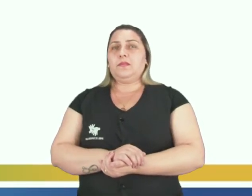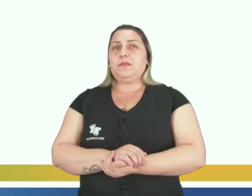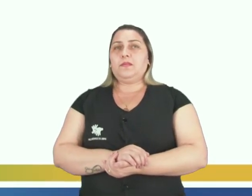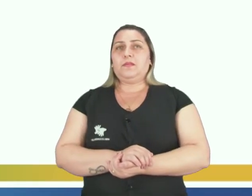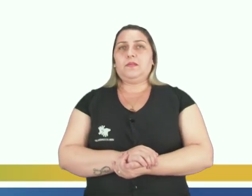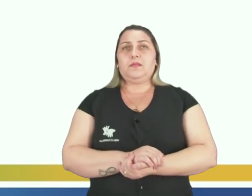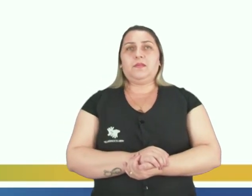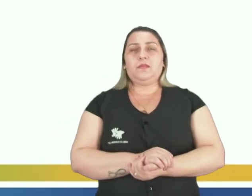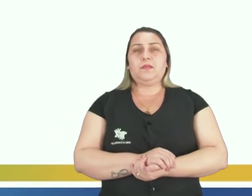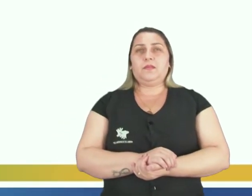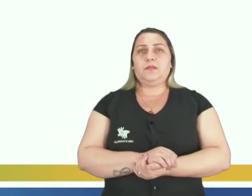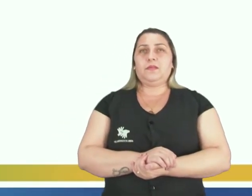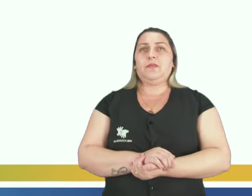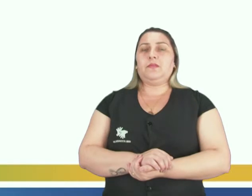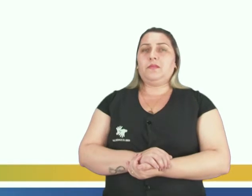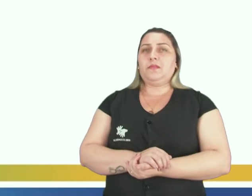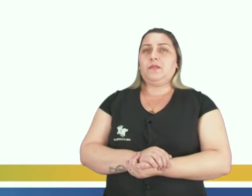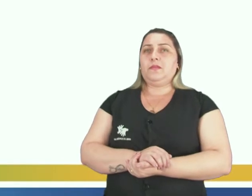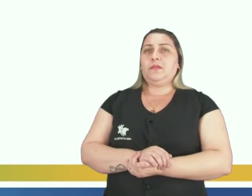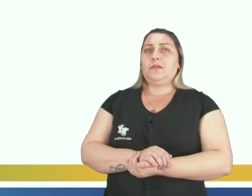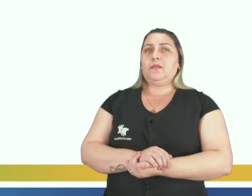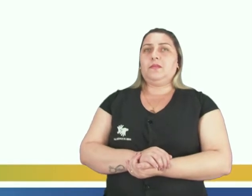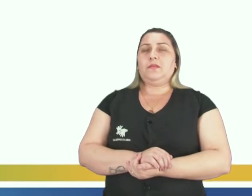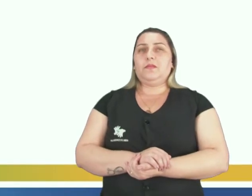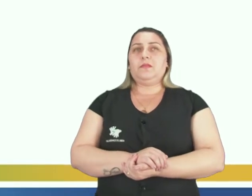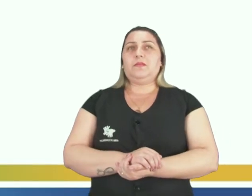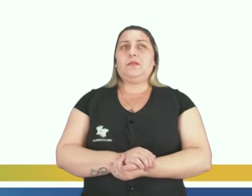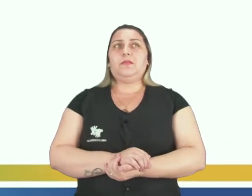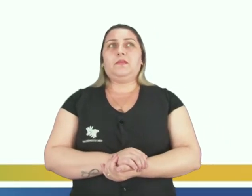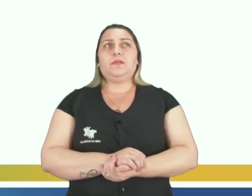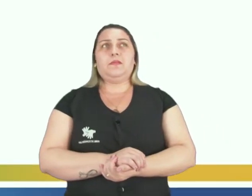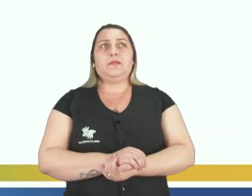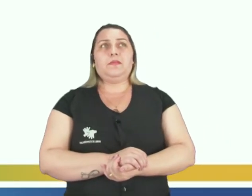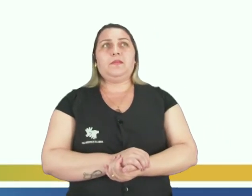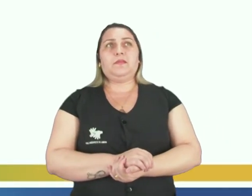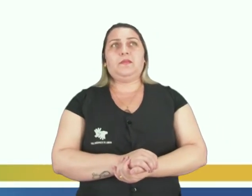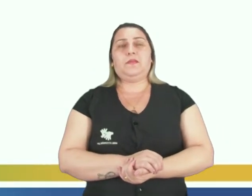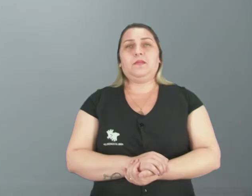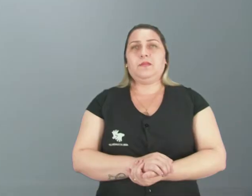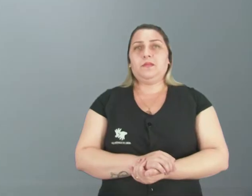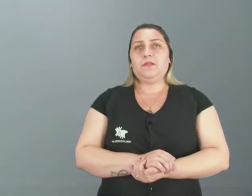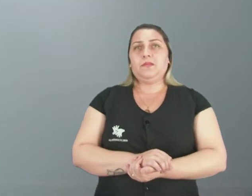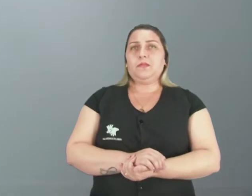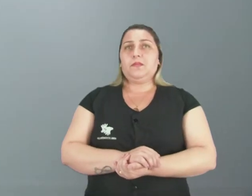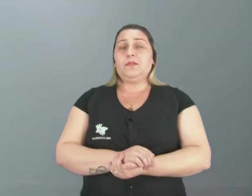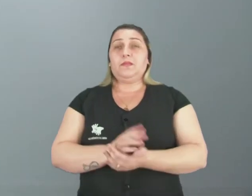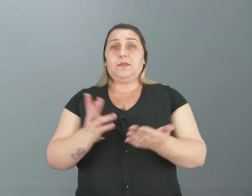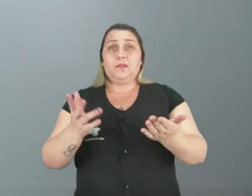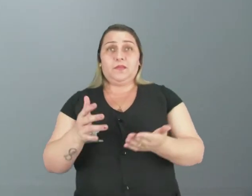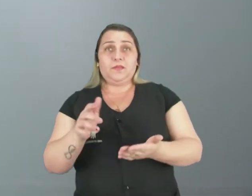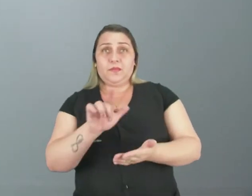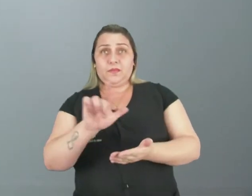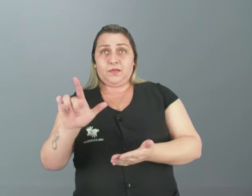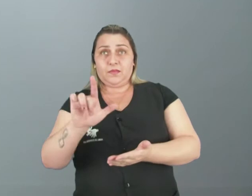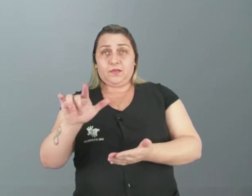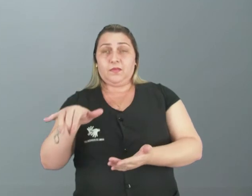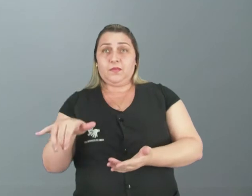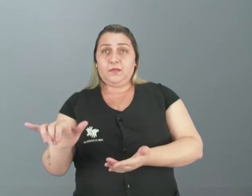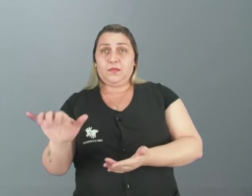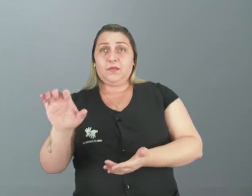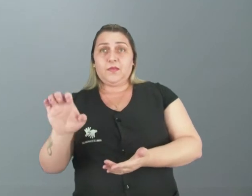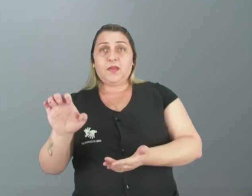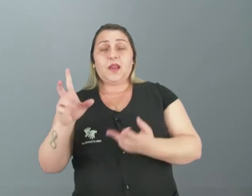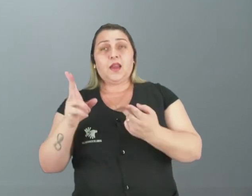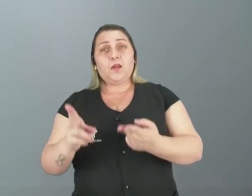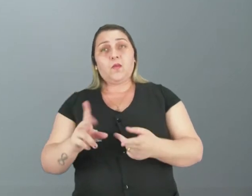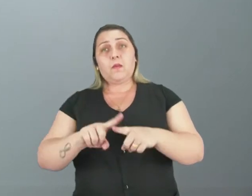último, apoio, eu digo apoio. Então, ó, sempre o som, tanto da Y, né, do J, como do L, vai ser